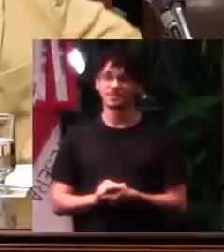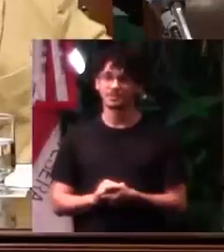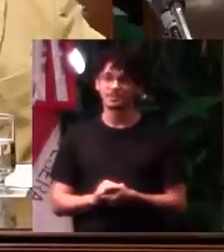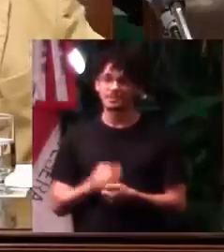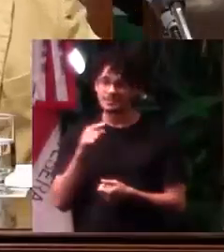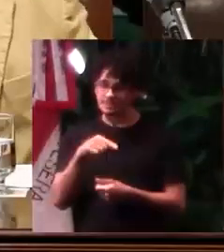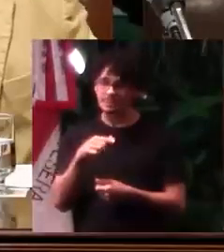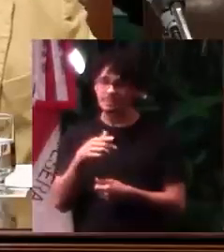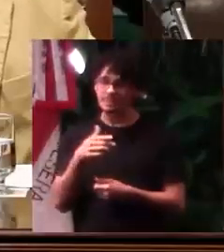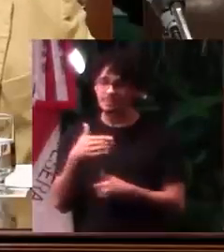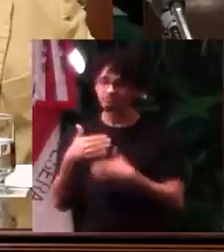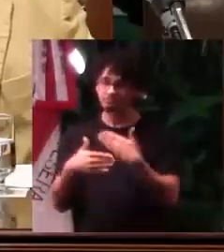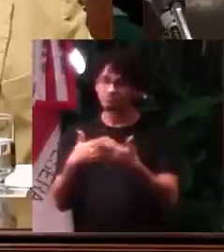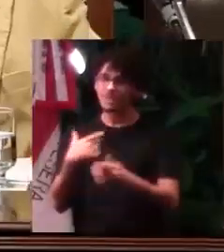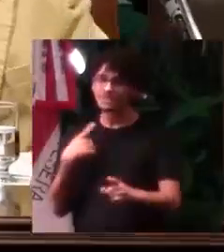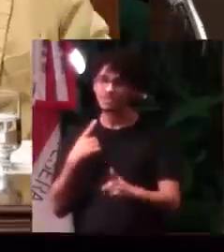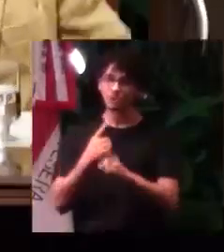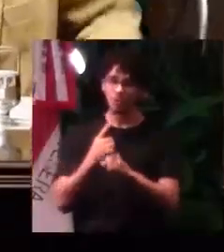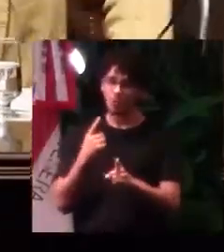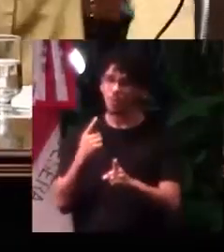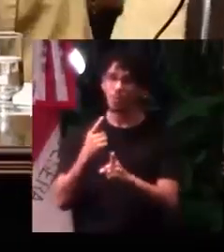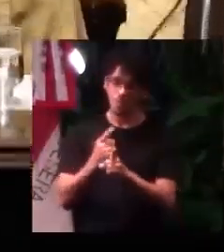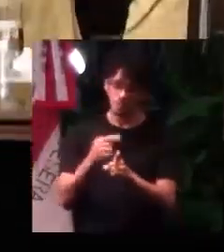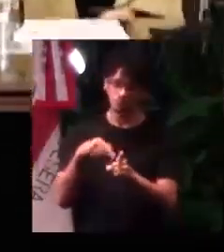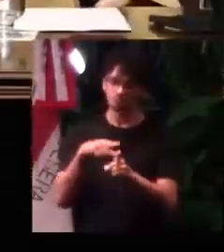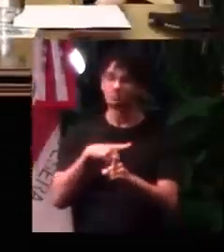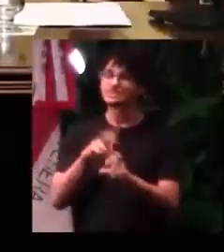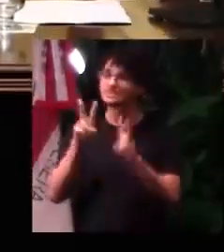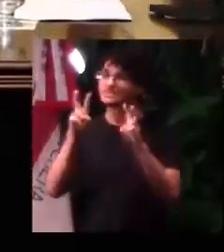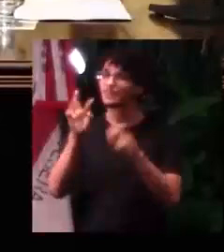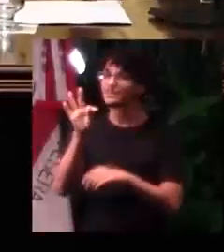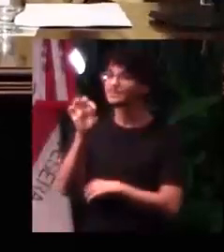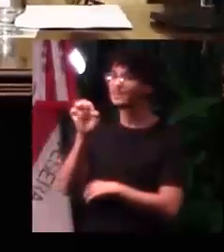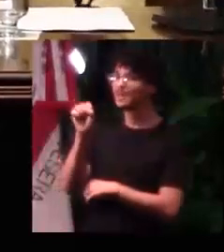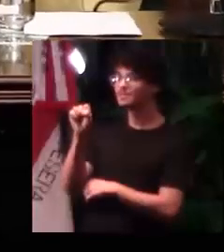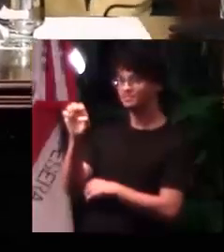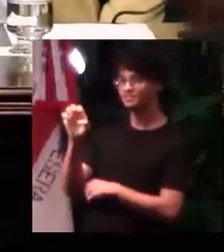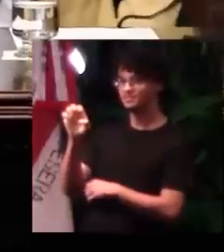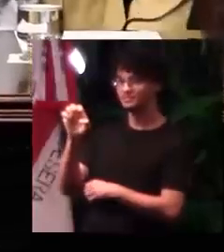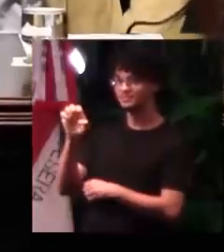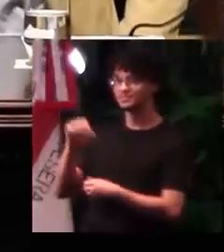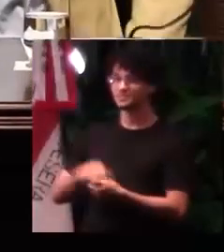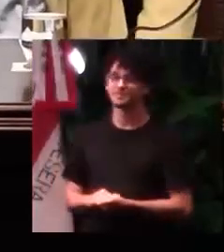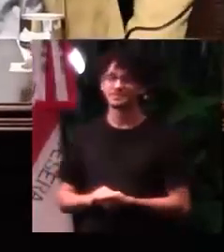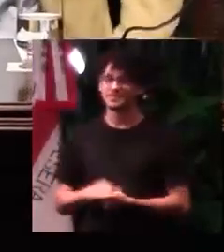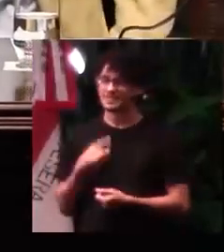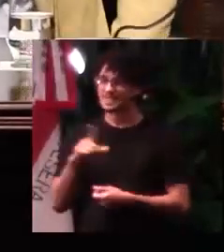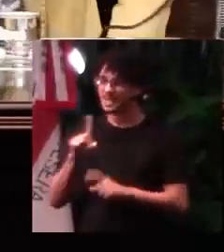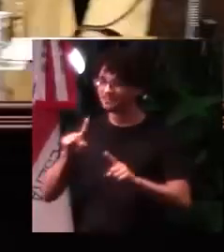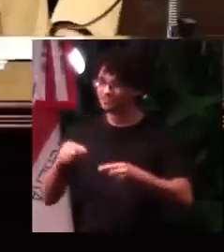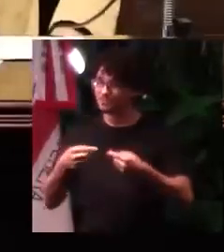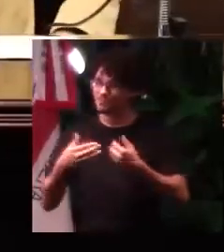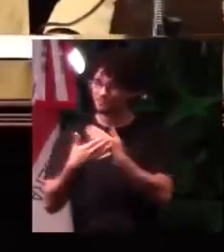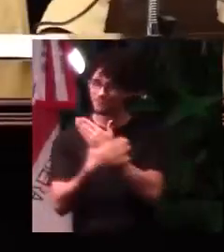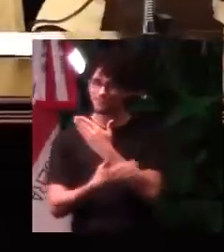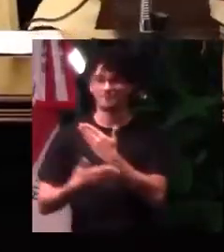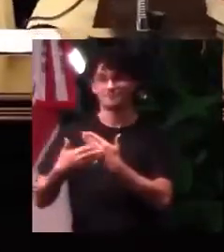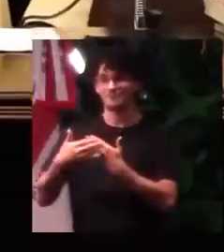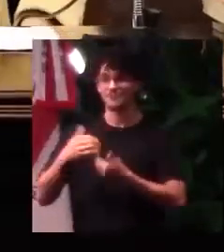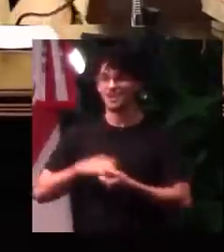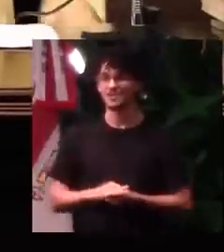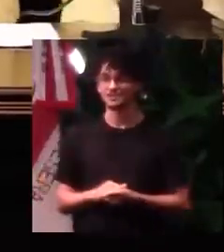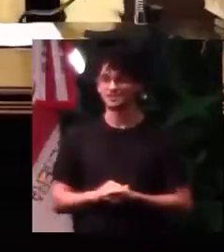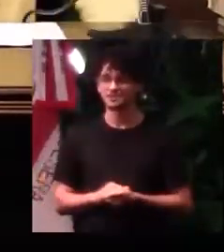esses encontros, eles têm uma tese, né? Eles defendem uma tese, né?